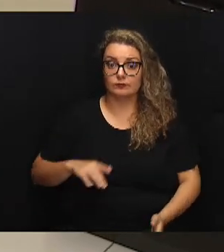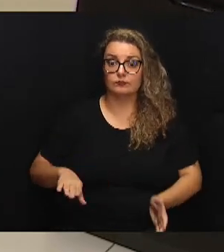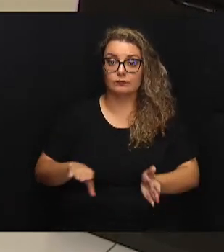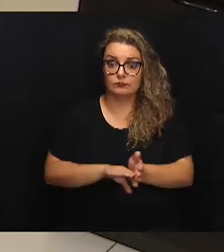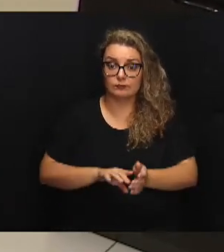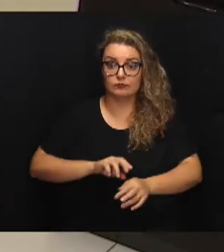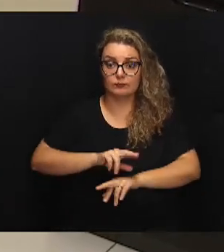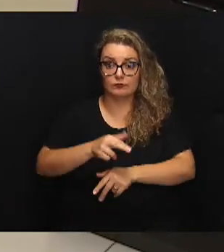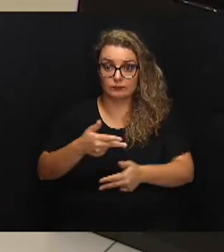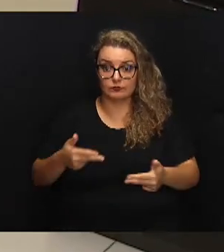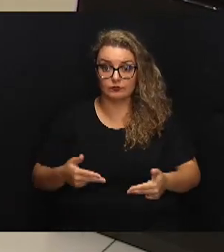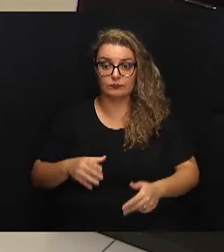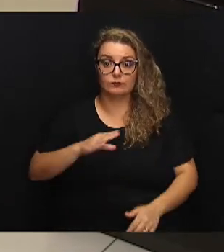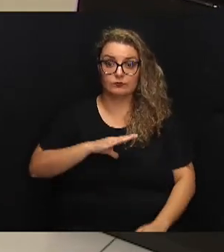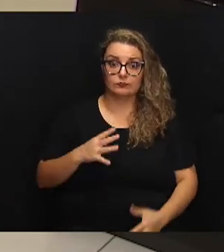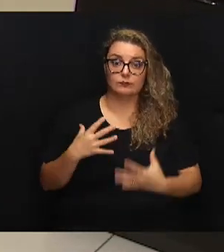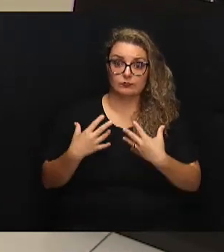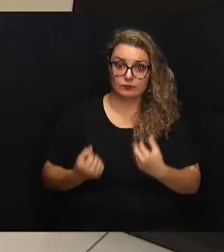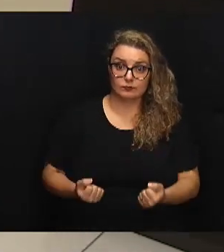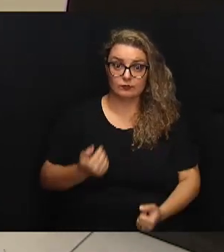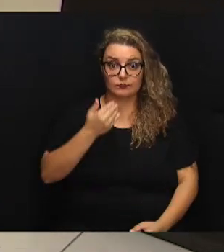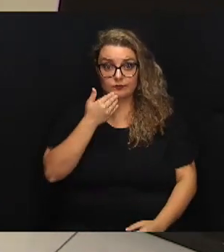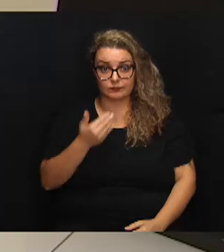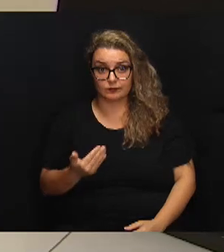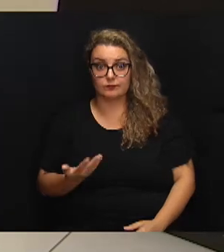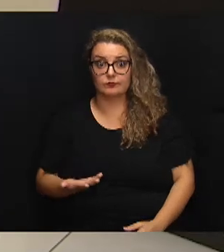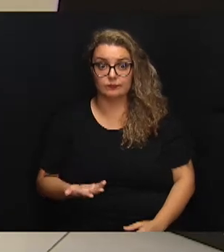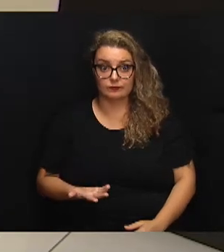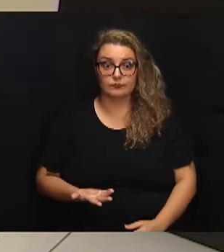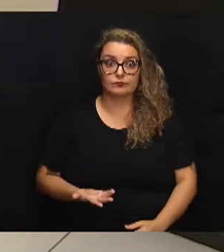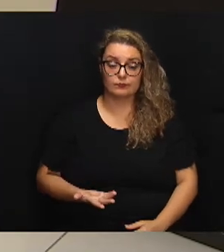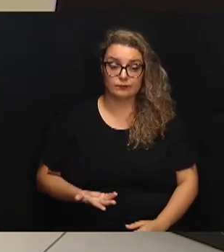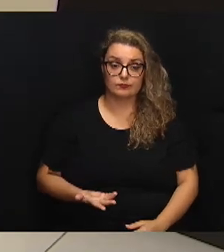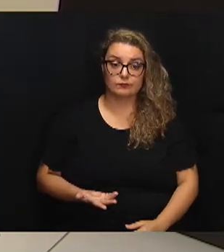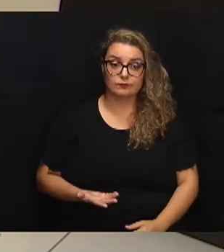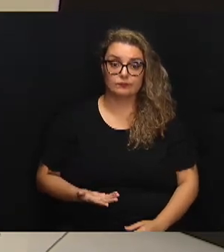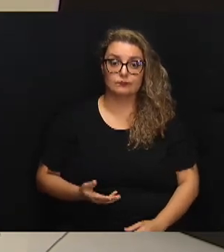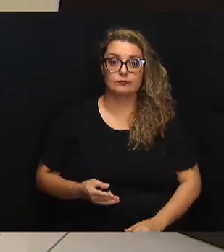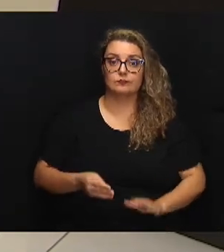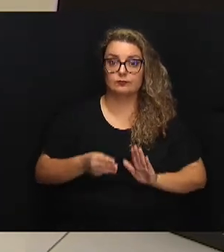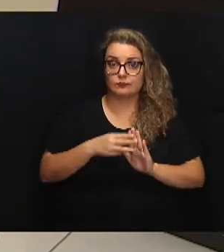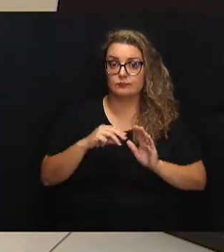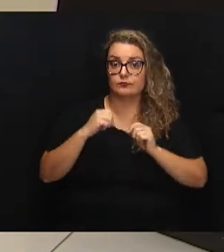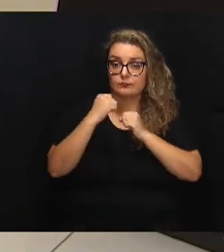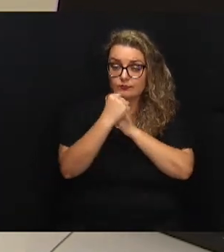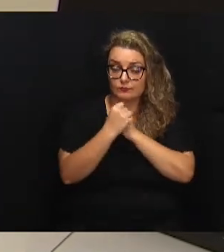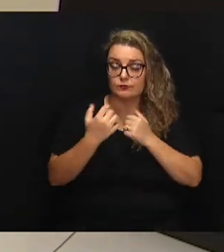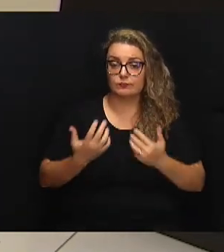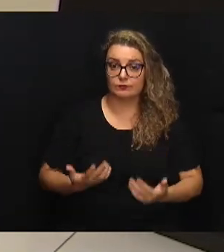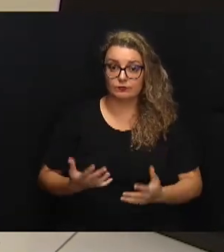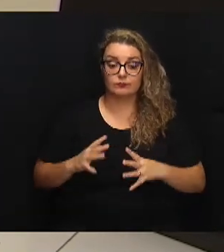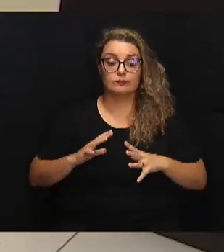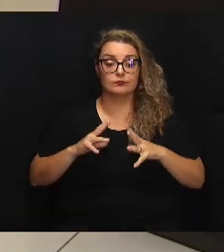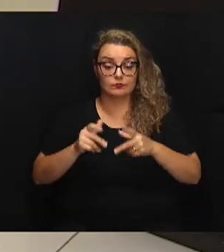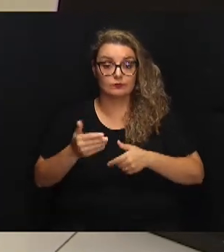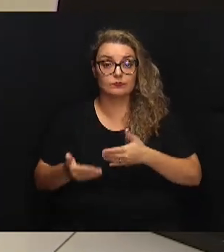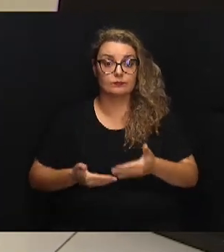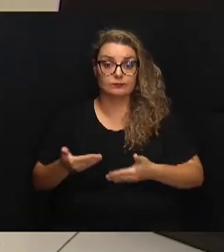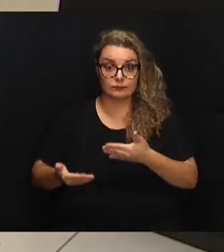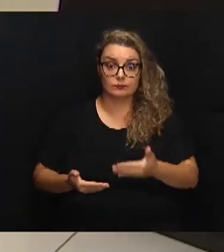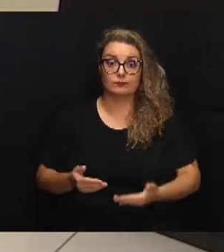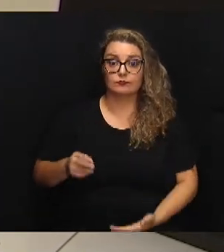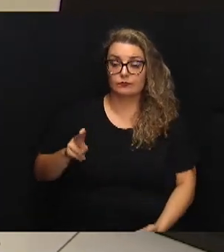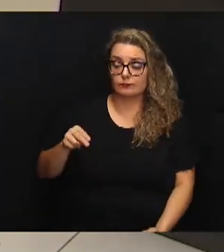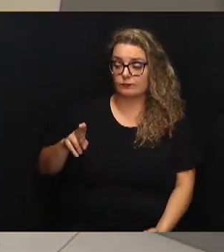município tem recebido muitos pedidos de medida protetiva. Então, todos os serviços da